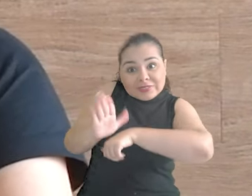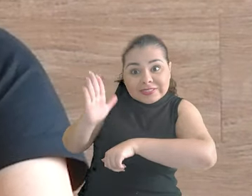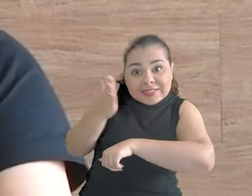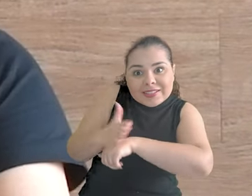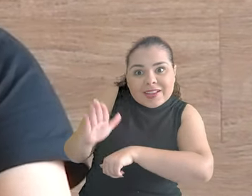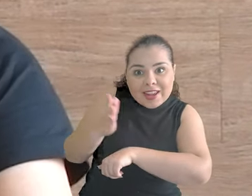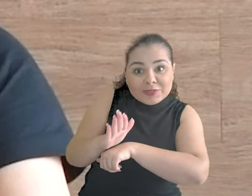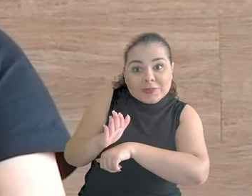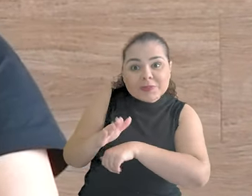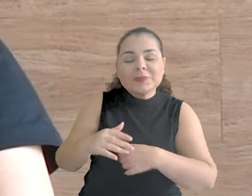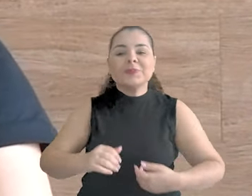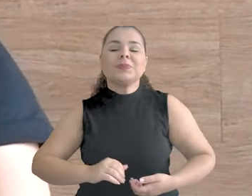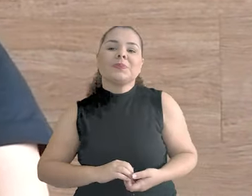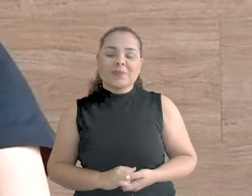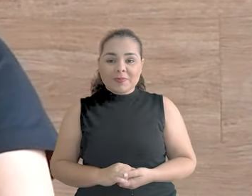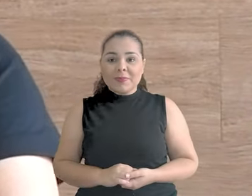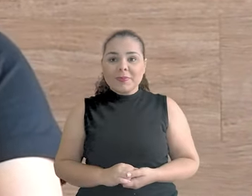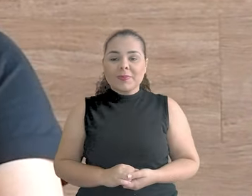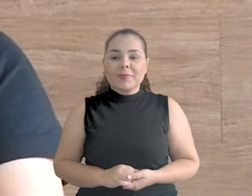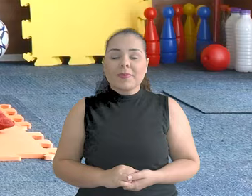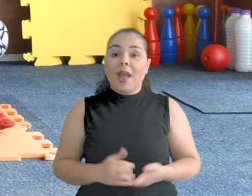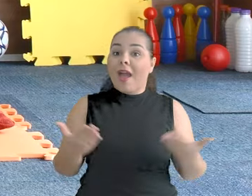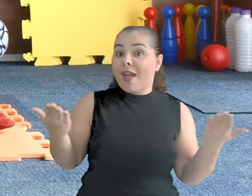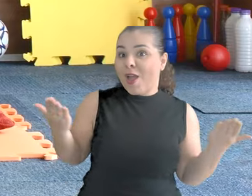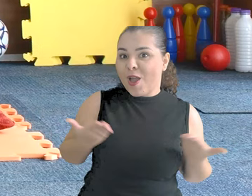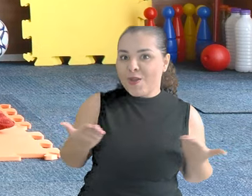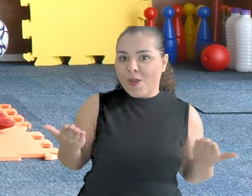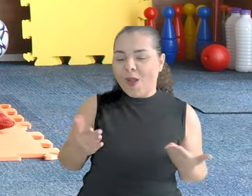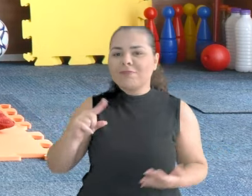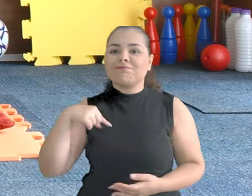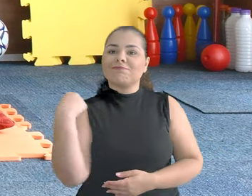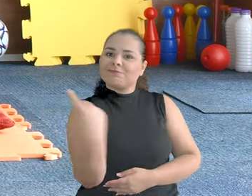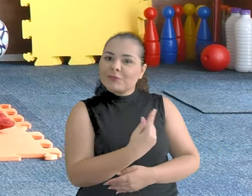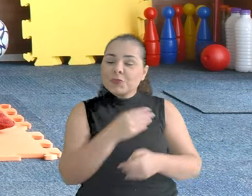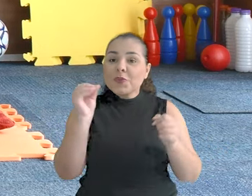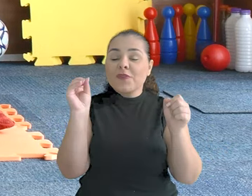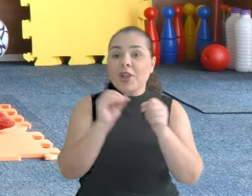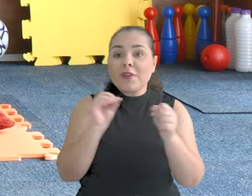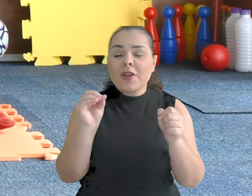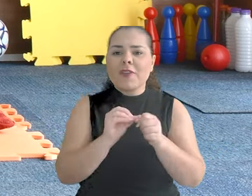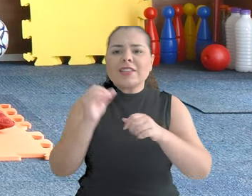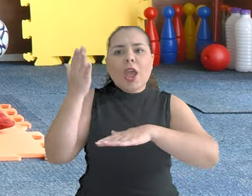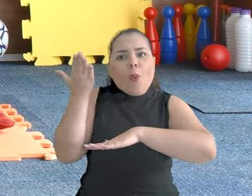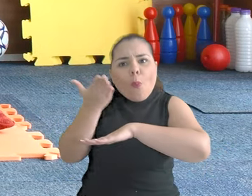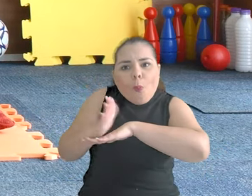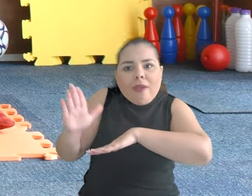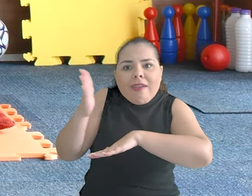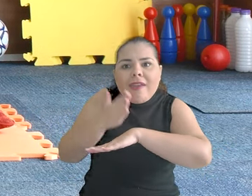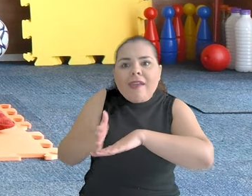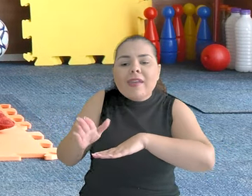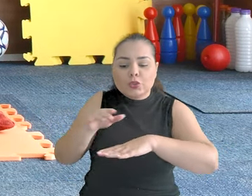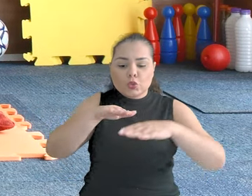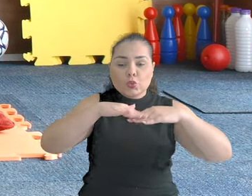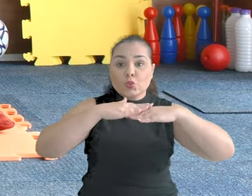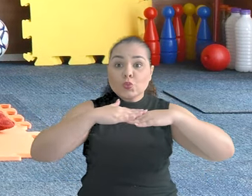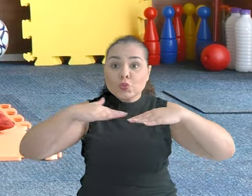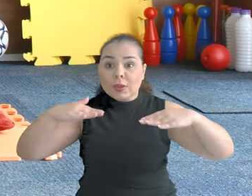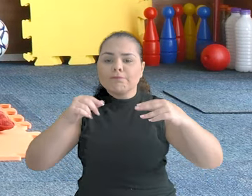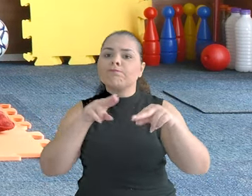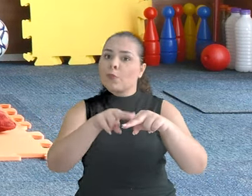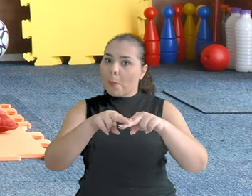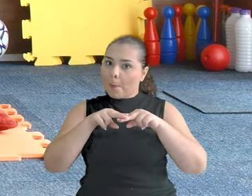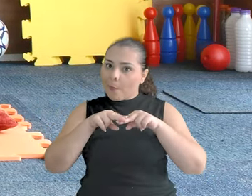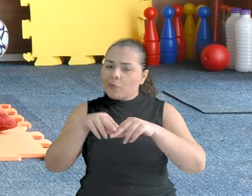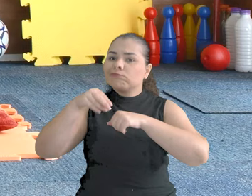mais um treino ampliar mais movimento da agora a gente vai fazer toda exercícios no chão